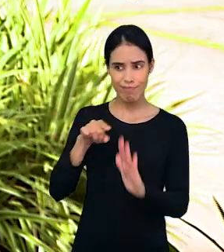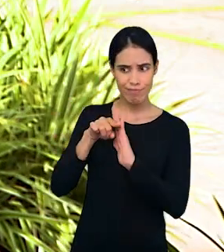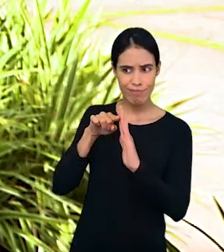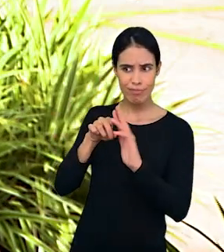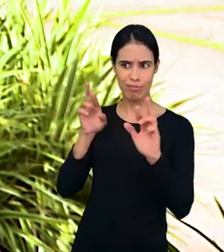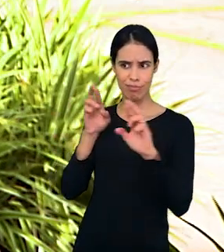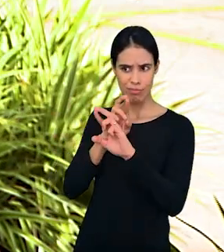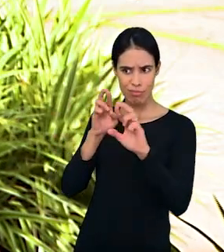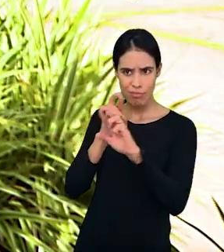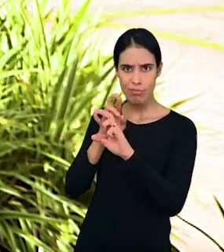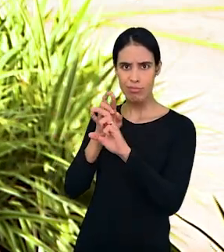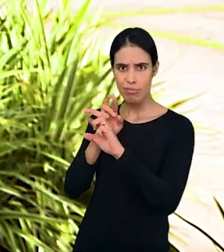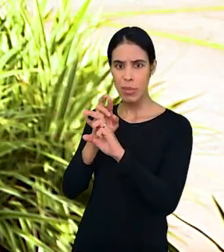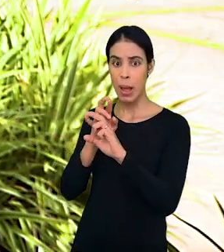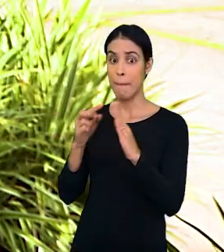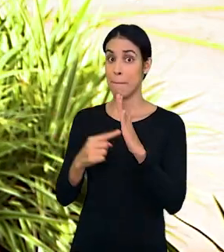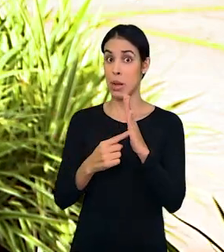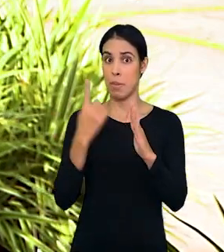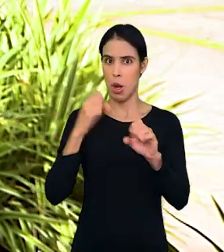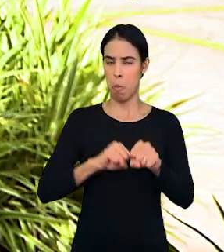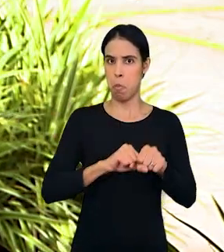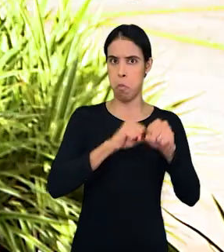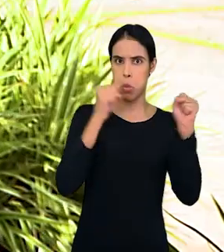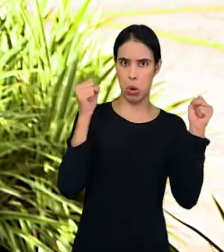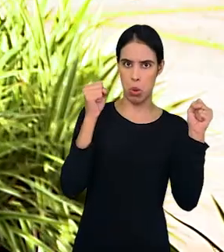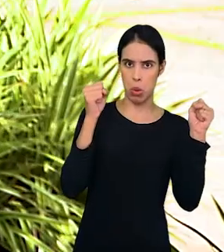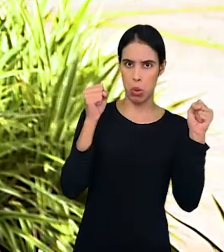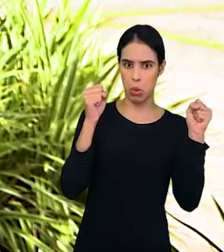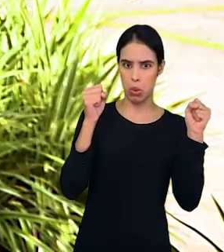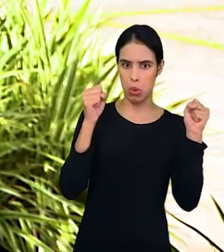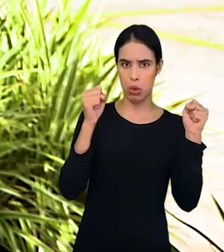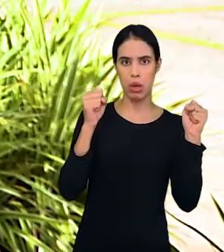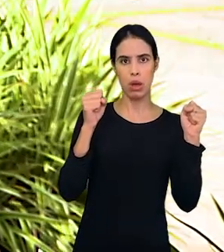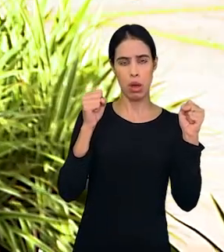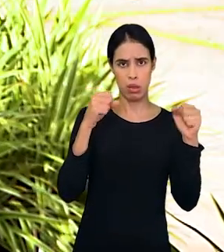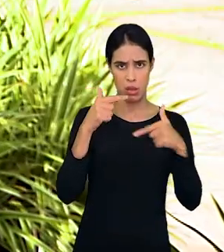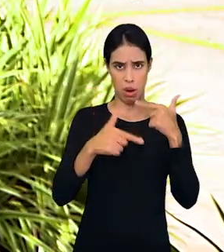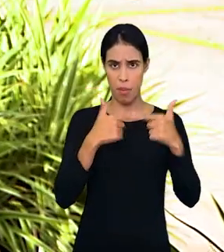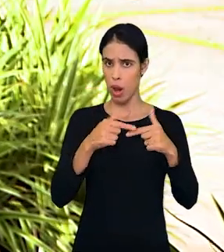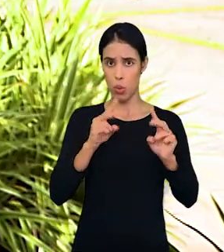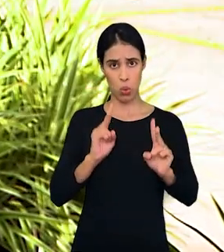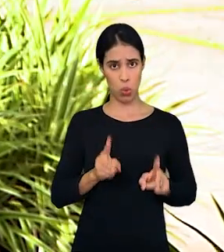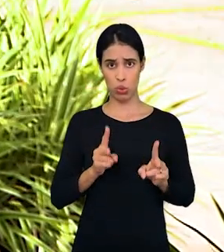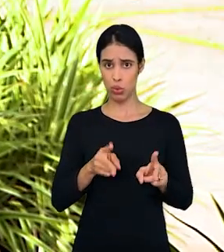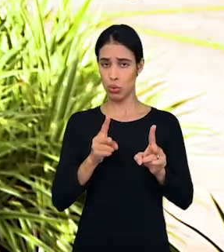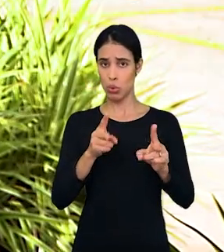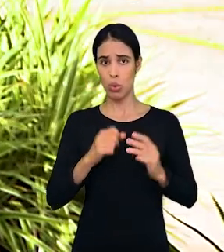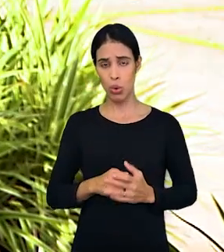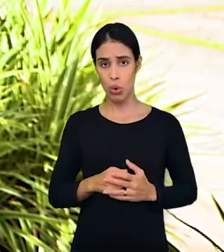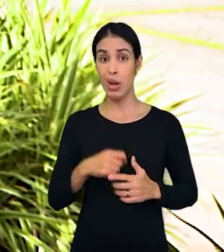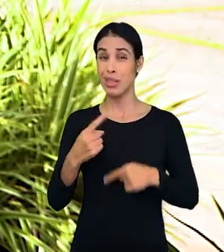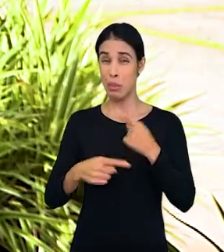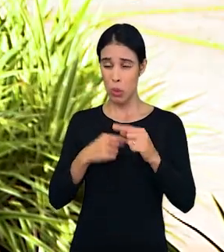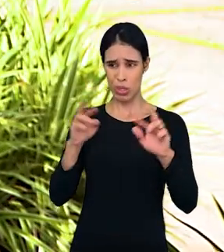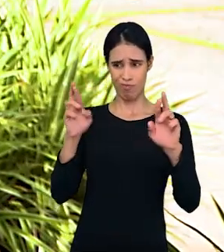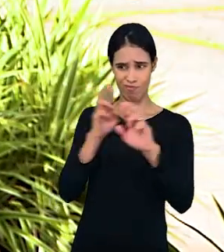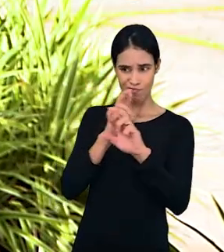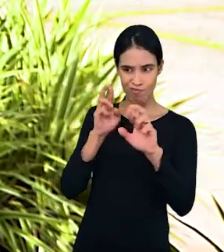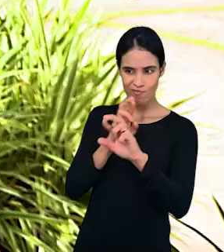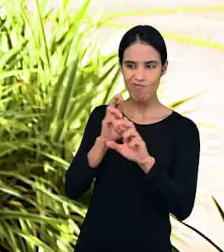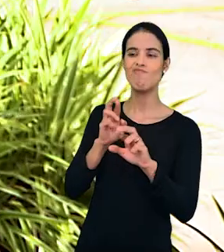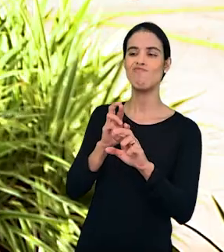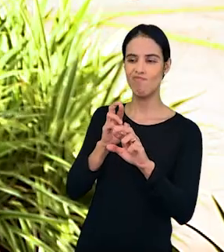com interdição depois desse primeiro acidente, as operações continuaram. Foram atestadas